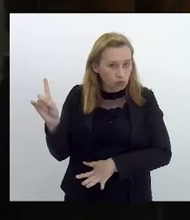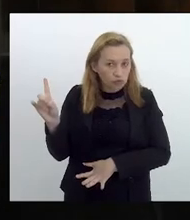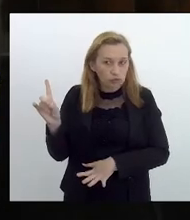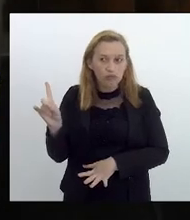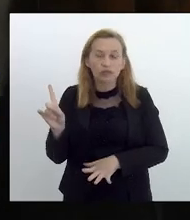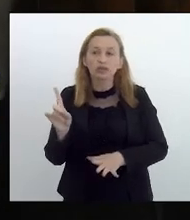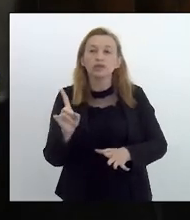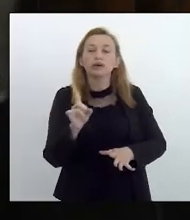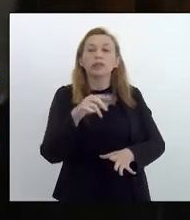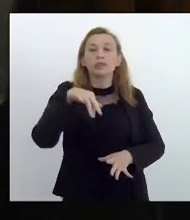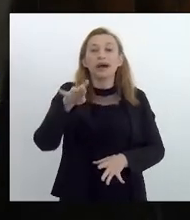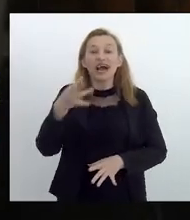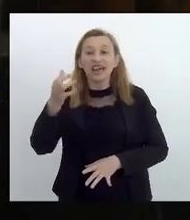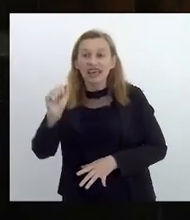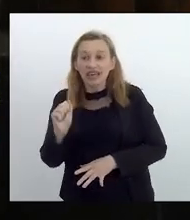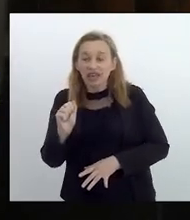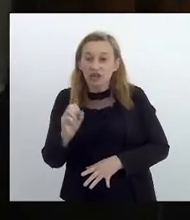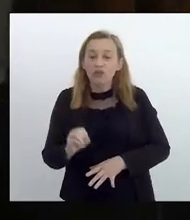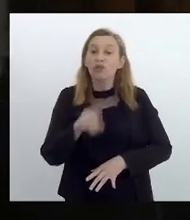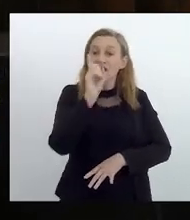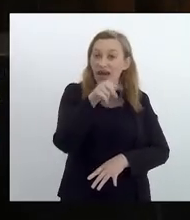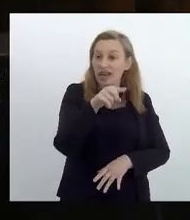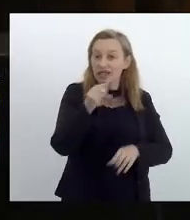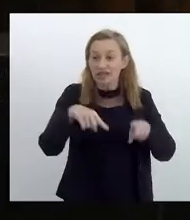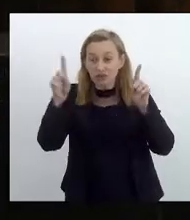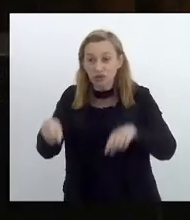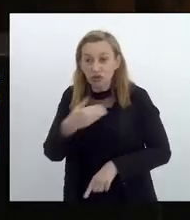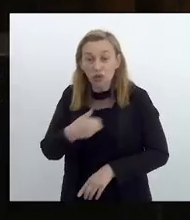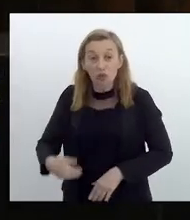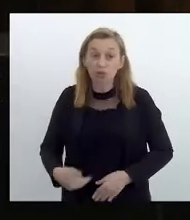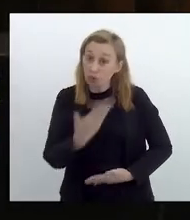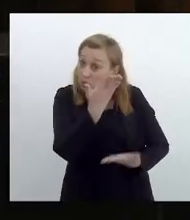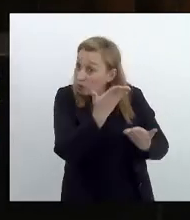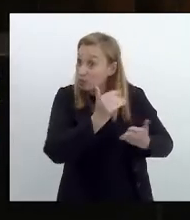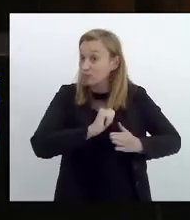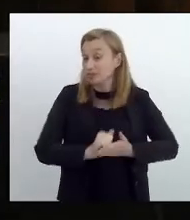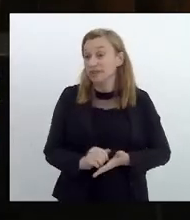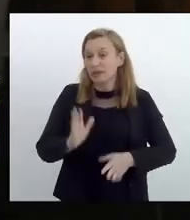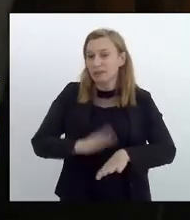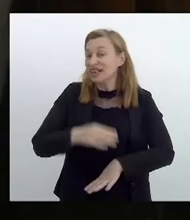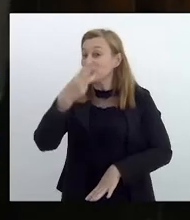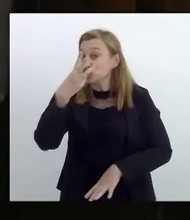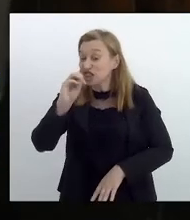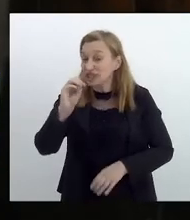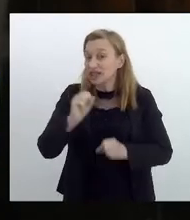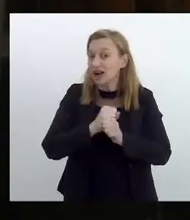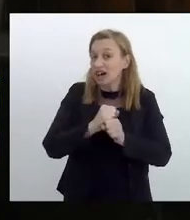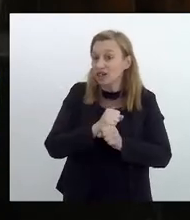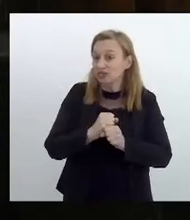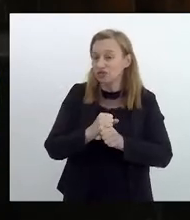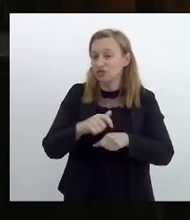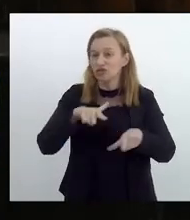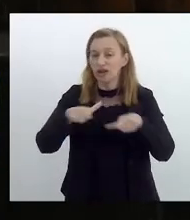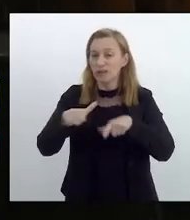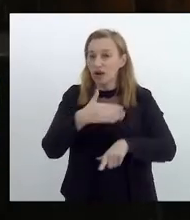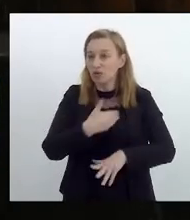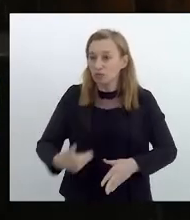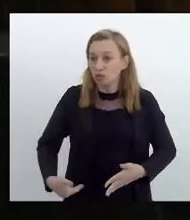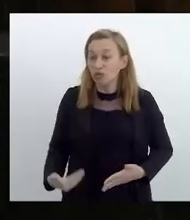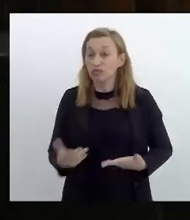marquinha Servidor Público tá aí do seu lado imagine marquinha que tem mais de 30 anos de serviço público